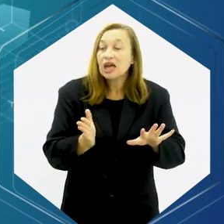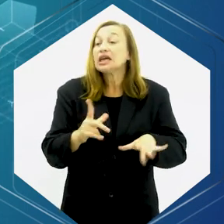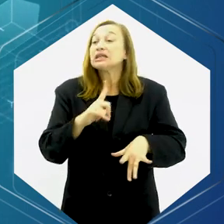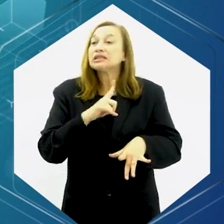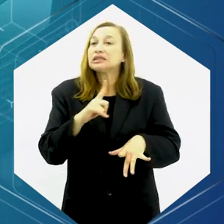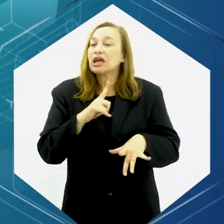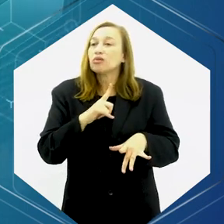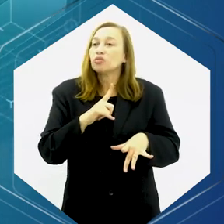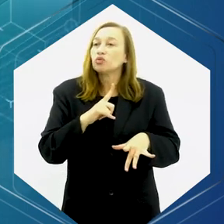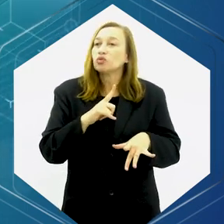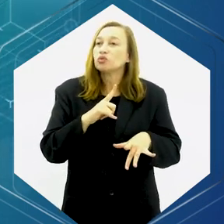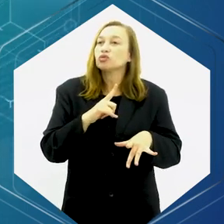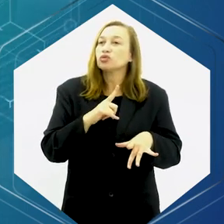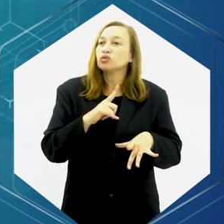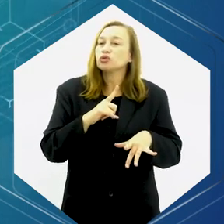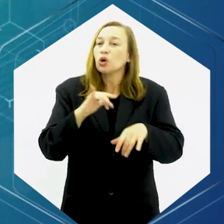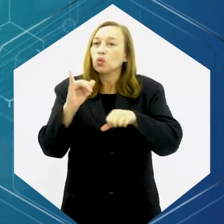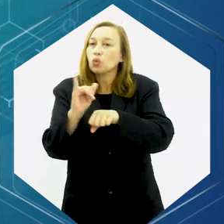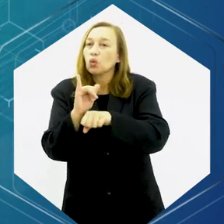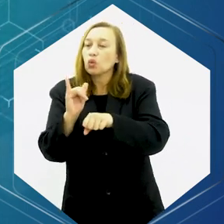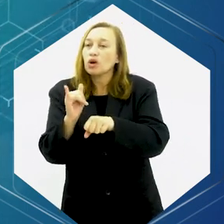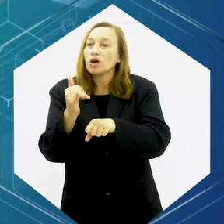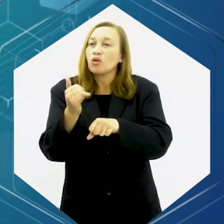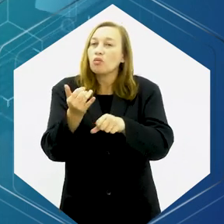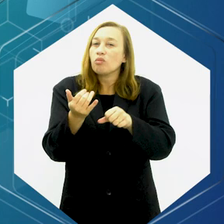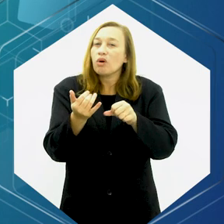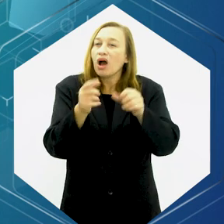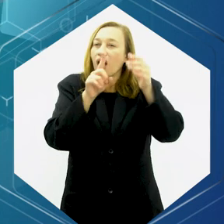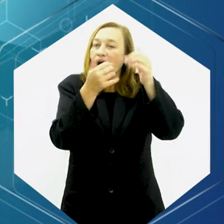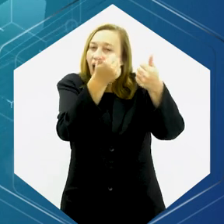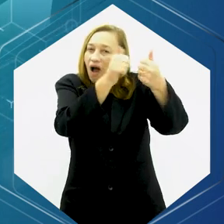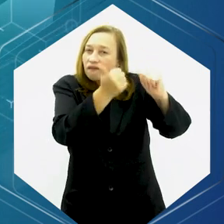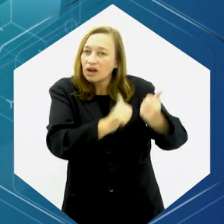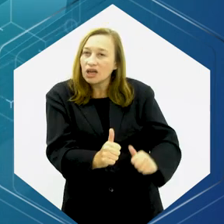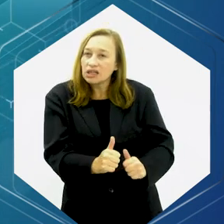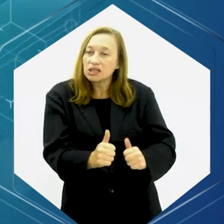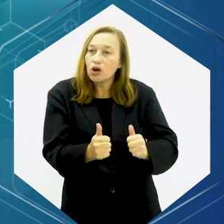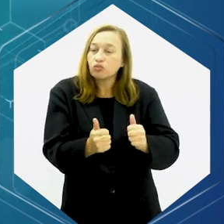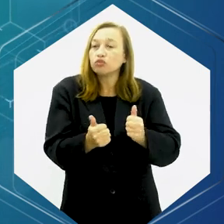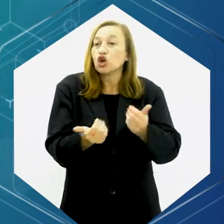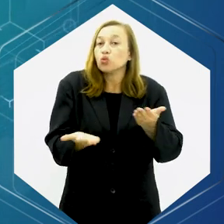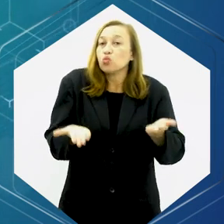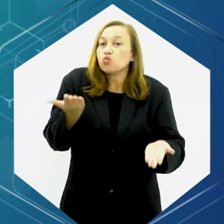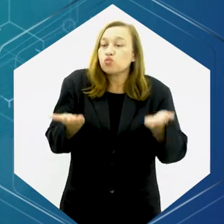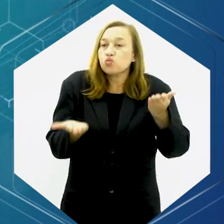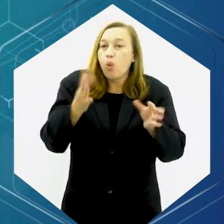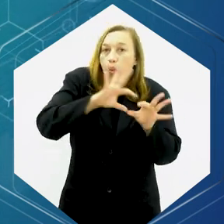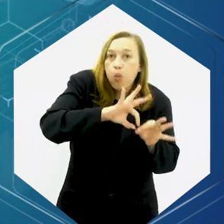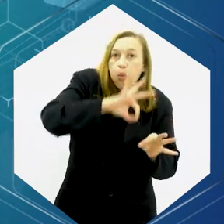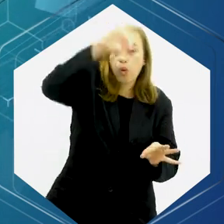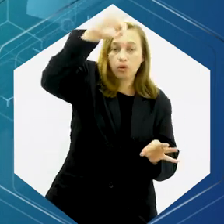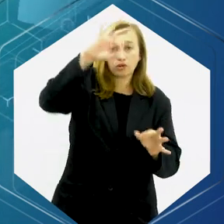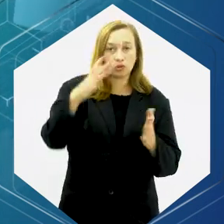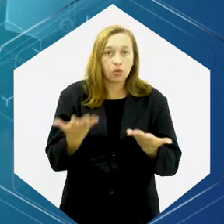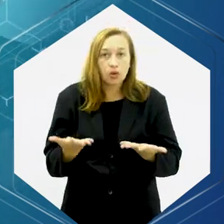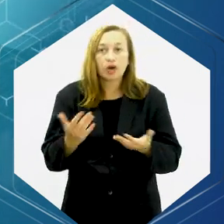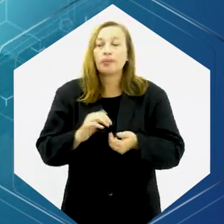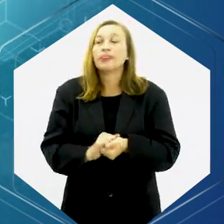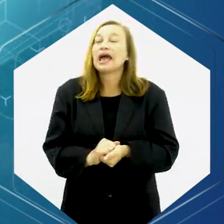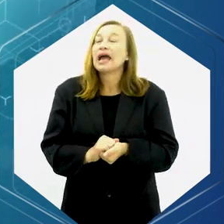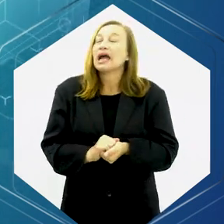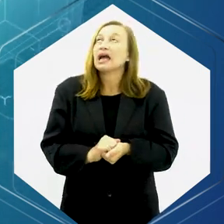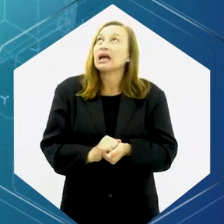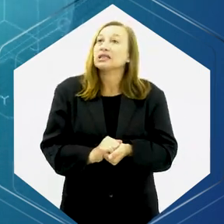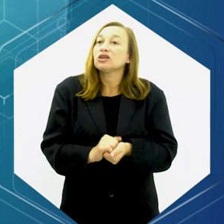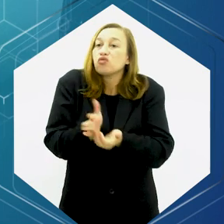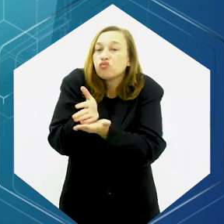que nós temos uma medida né as medidas de peso e de altura eh de forma longitudinal né que foram